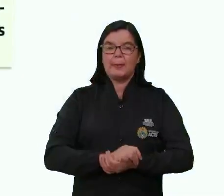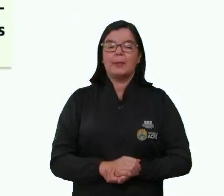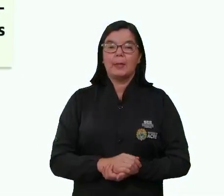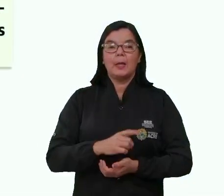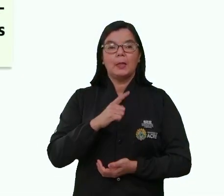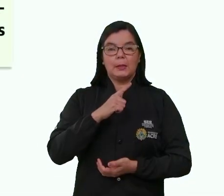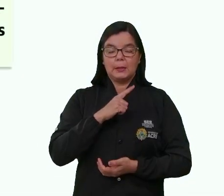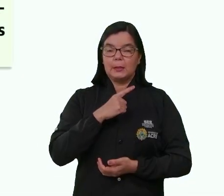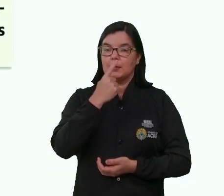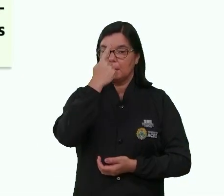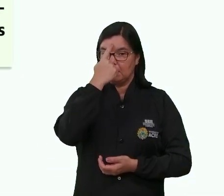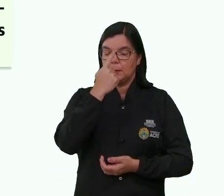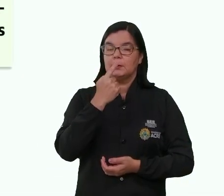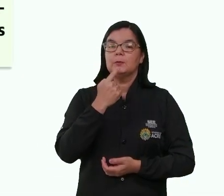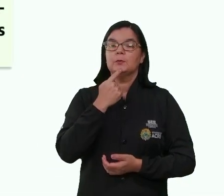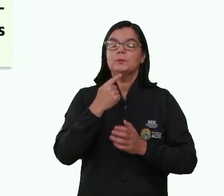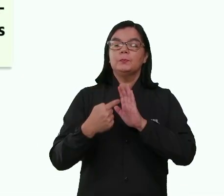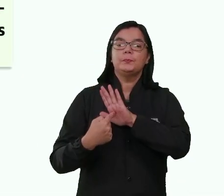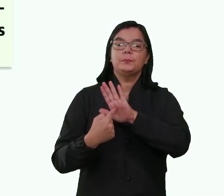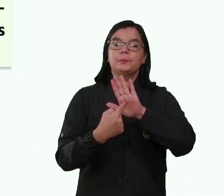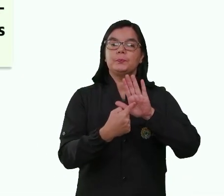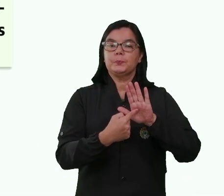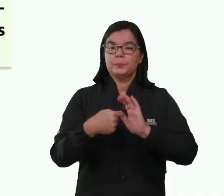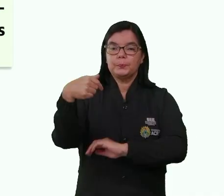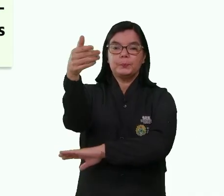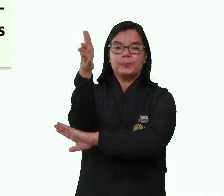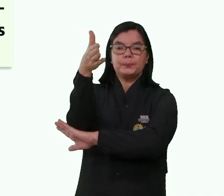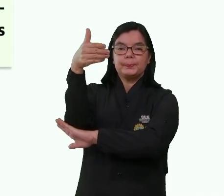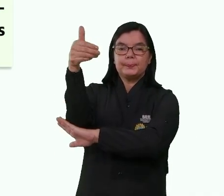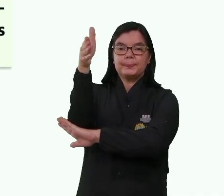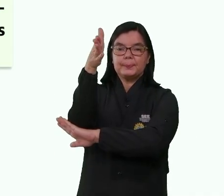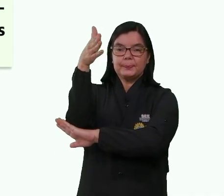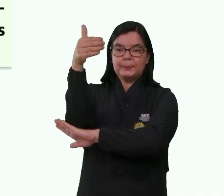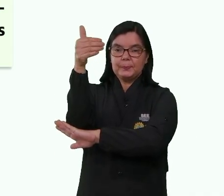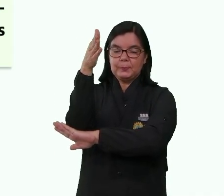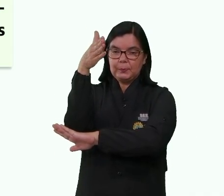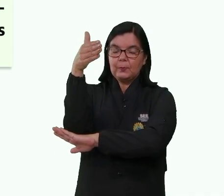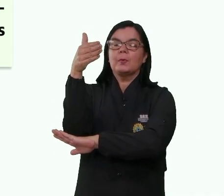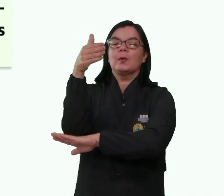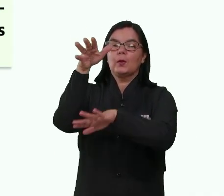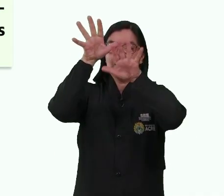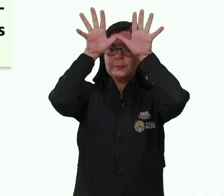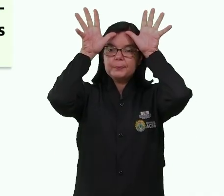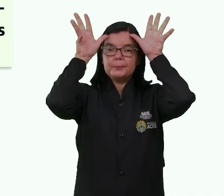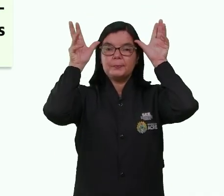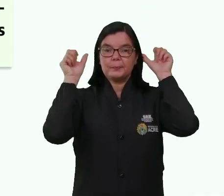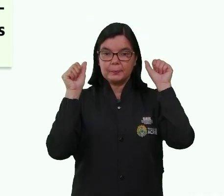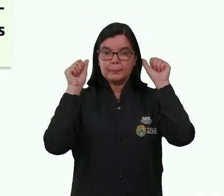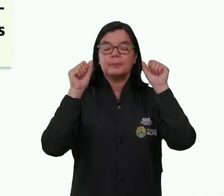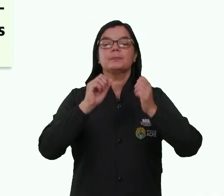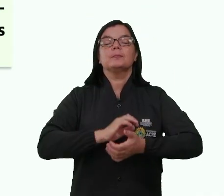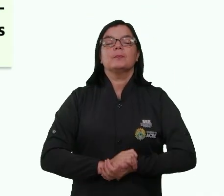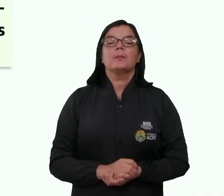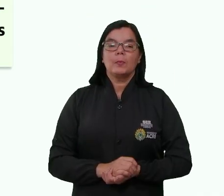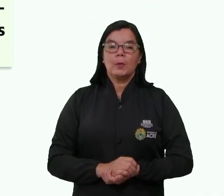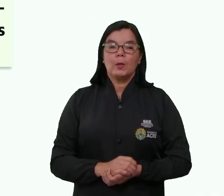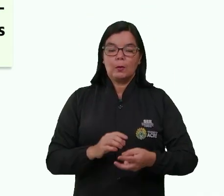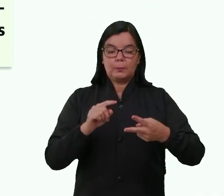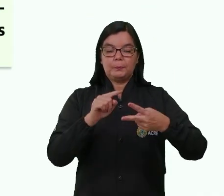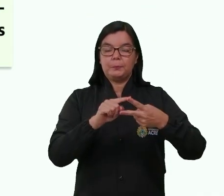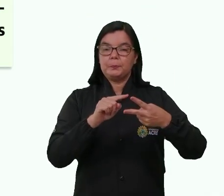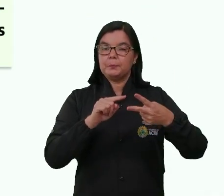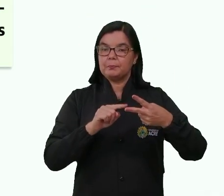nós temos uma imagem que mostra a bandeira do Estado do Acre e temos aqui